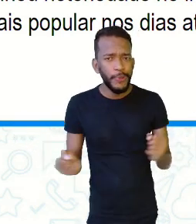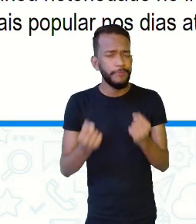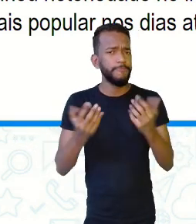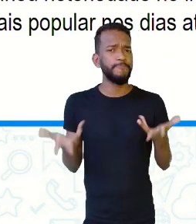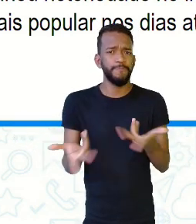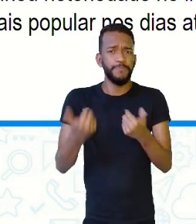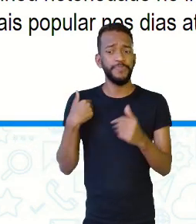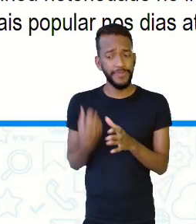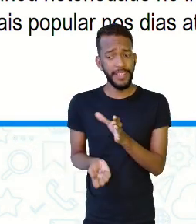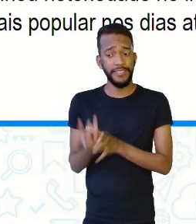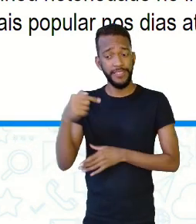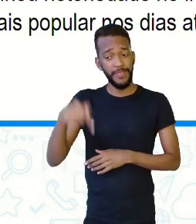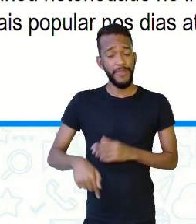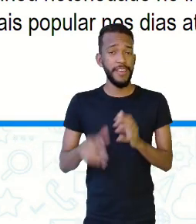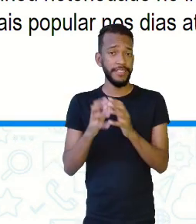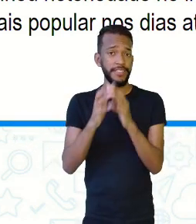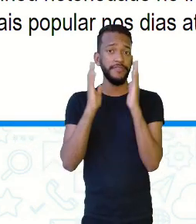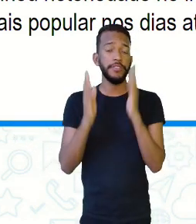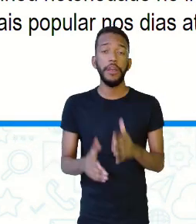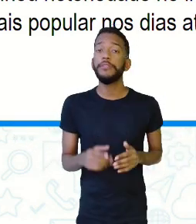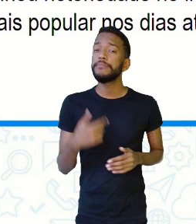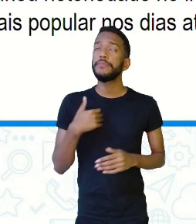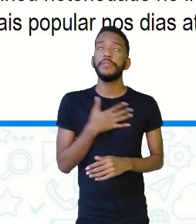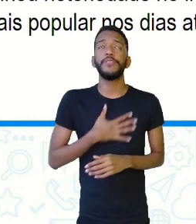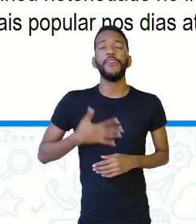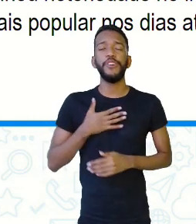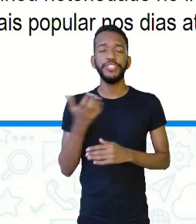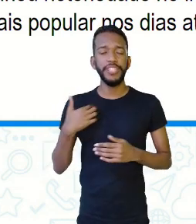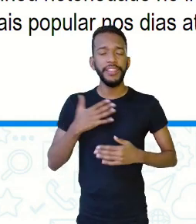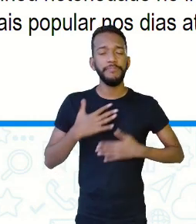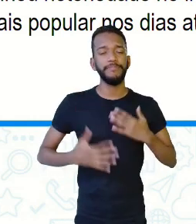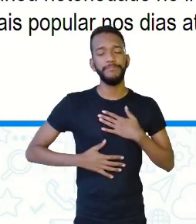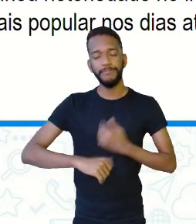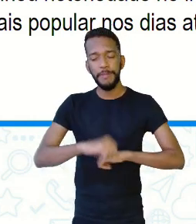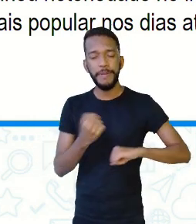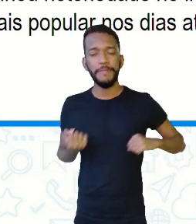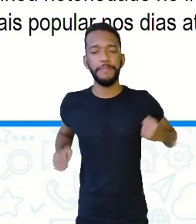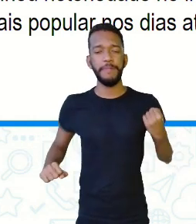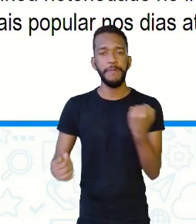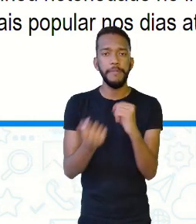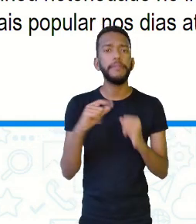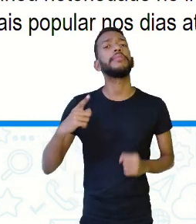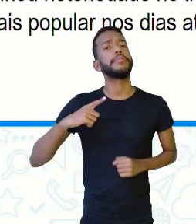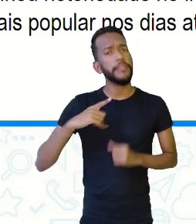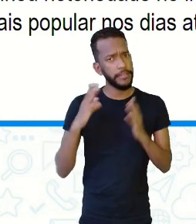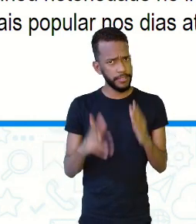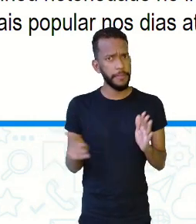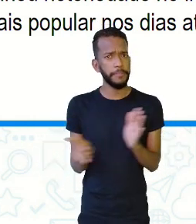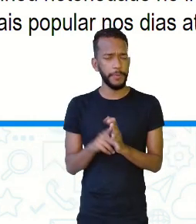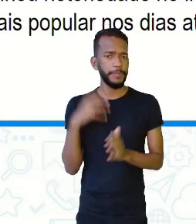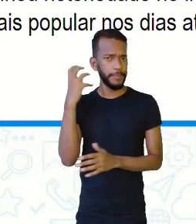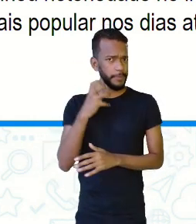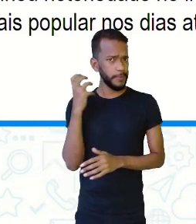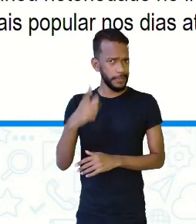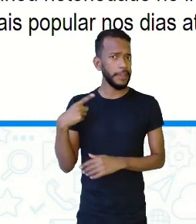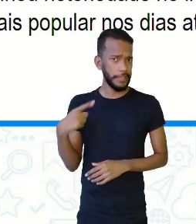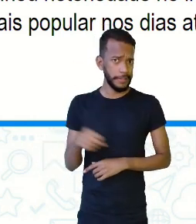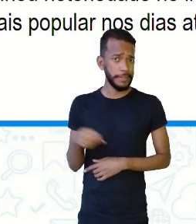nasceu aqui em Recife. Então, quem não gosta, quem não se mexe com o ritmo dessas músicas, né,